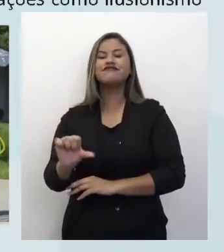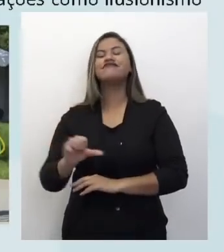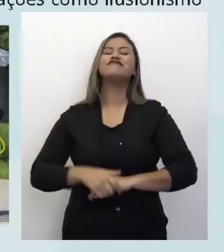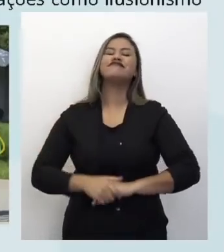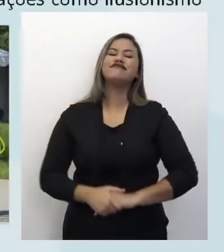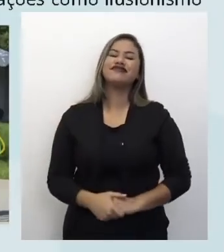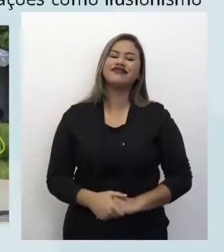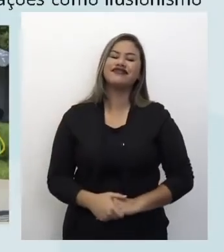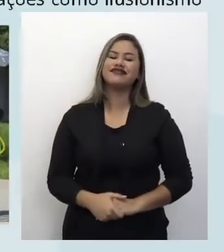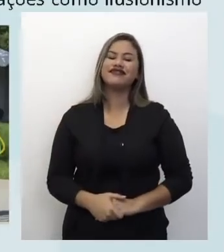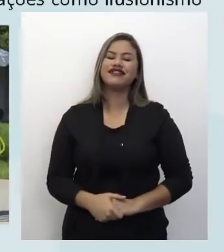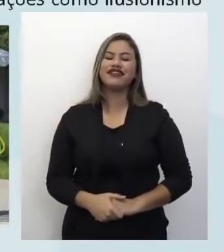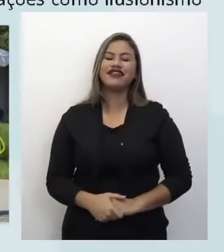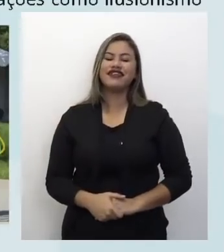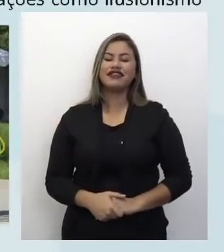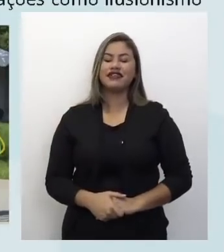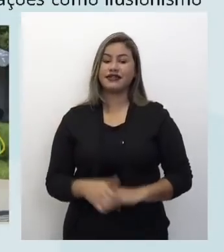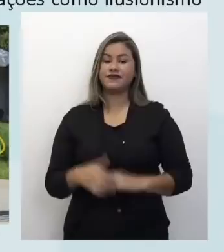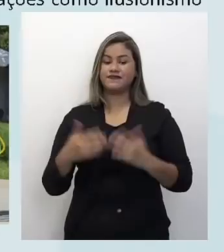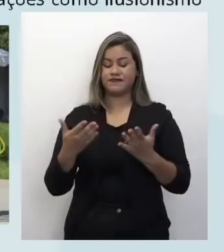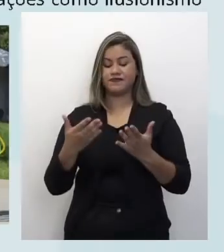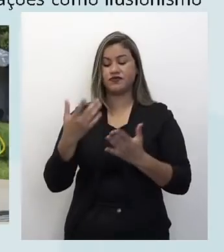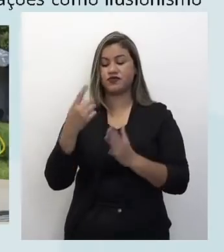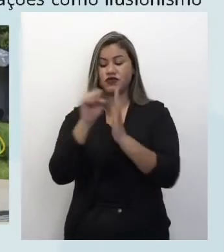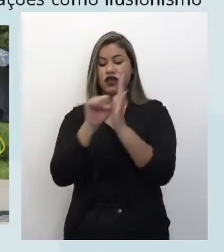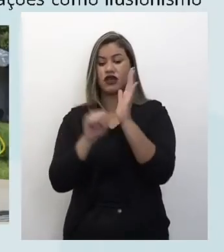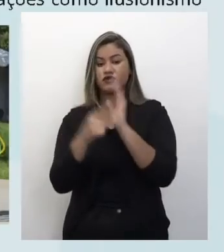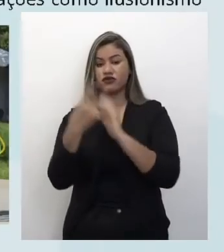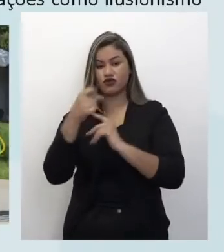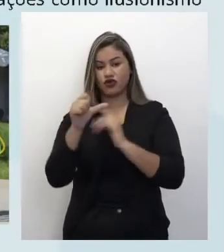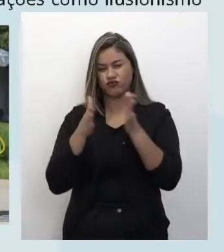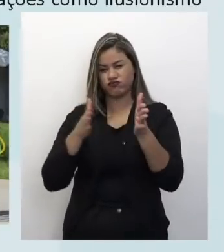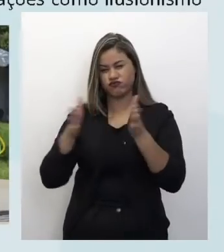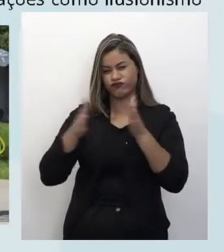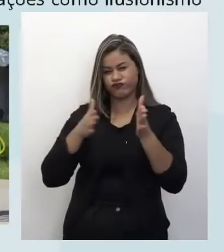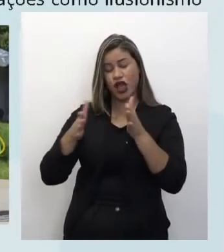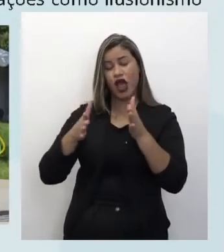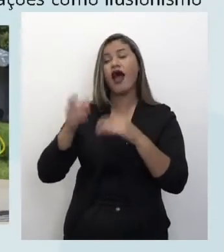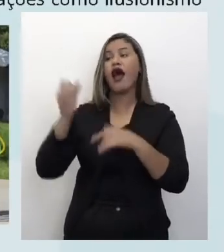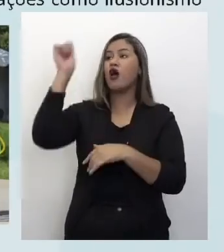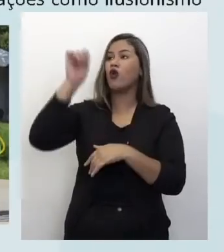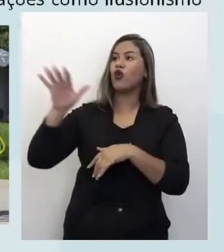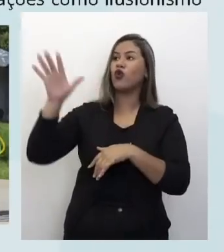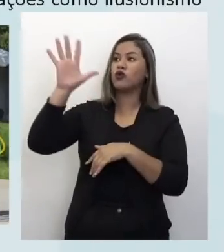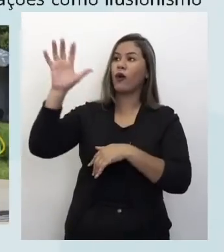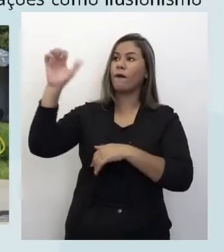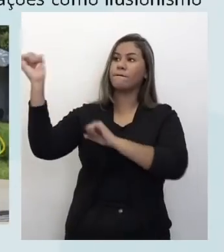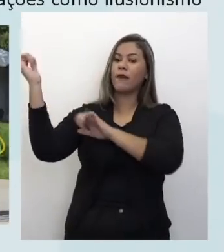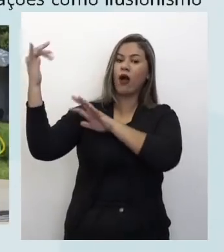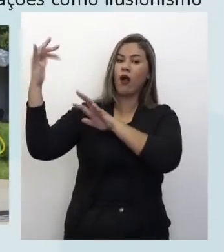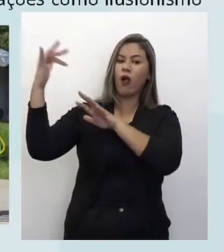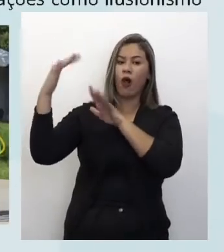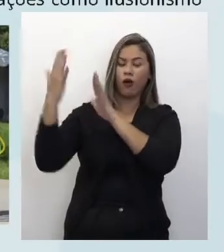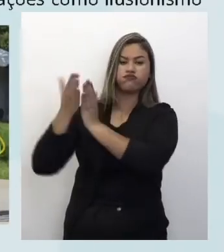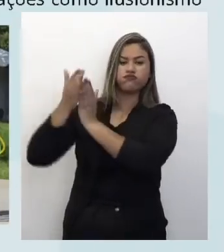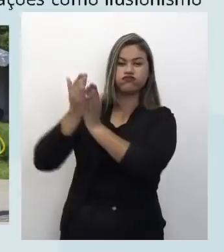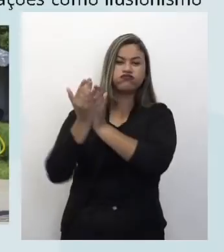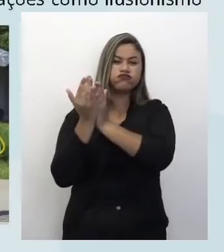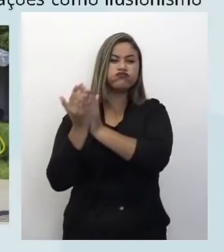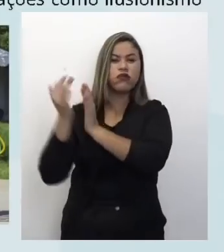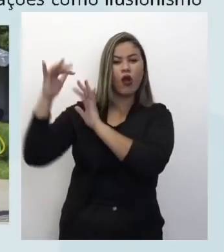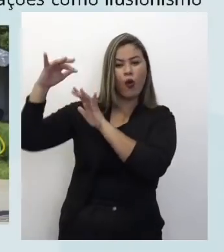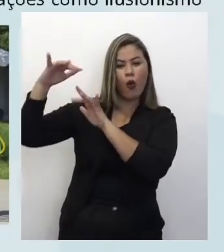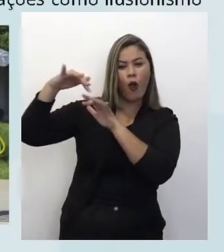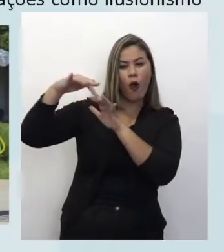XIX, e foi nesse período que muitas famílias europeias chegavam ao país. Eram aquelas famílias circenses. Então, eles se